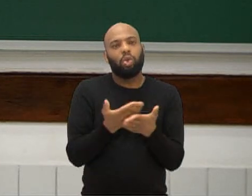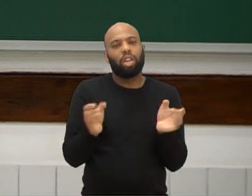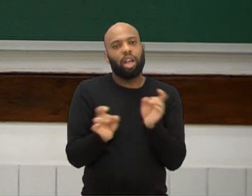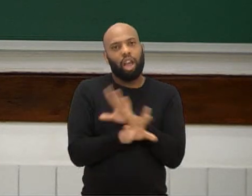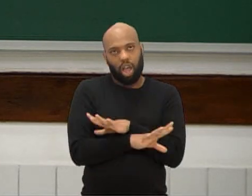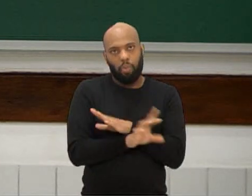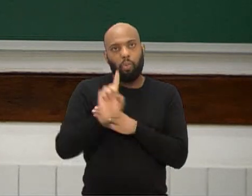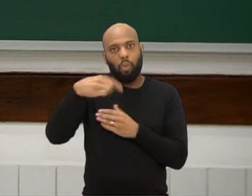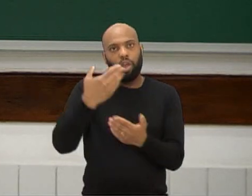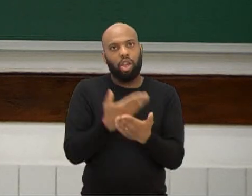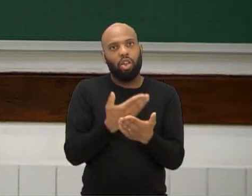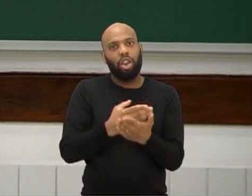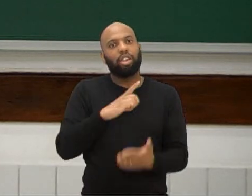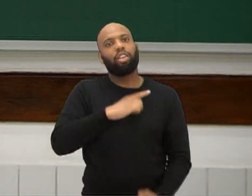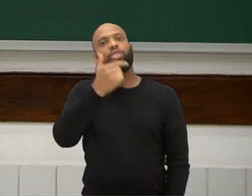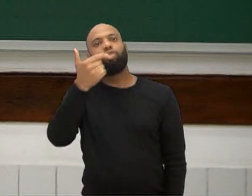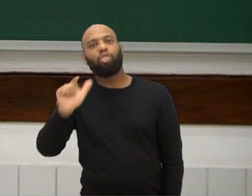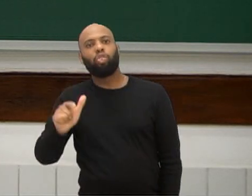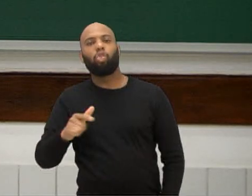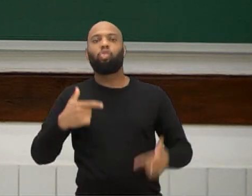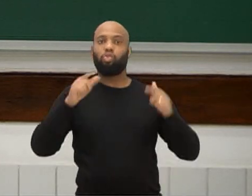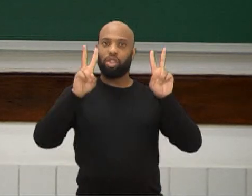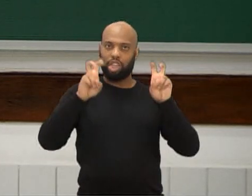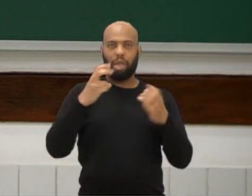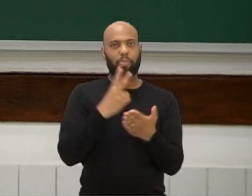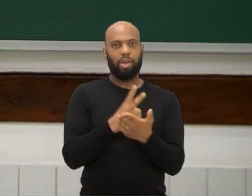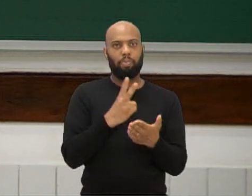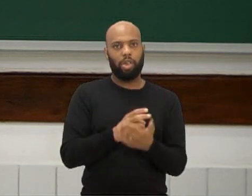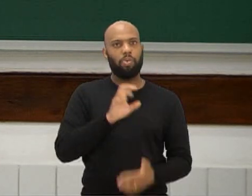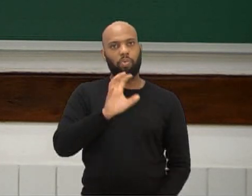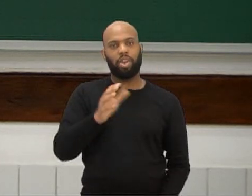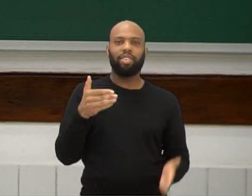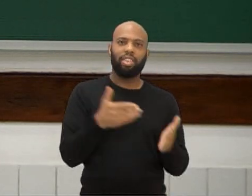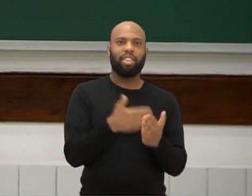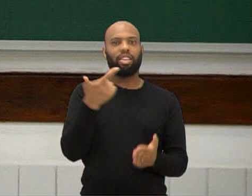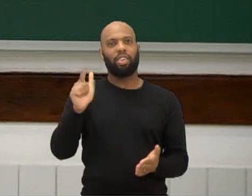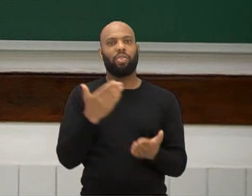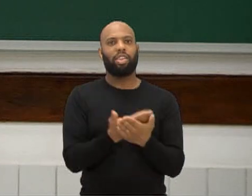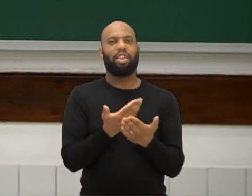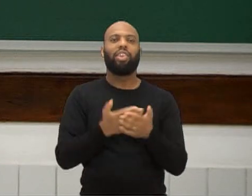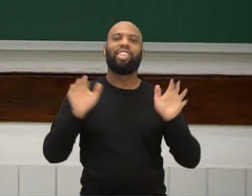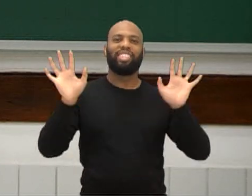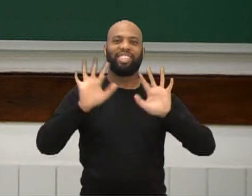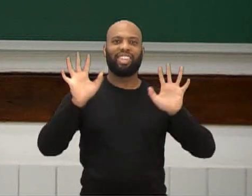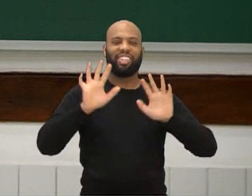Na nossa aula seguinte, nós vamos ter novamente a Guerra Fria. É isso aí. Até a próxima!